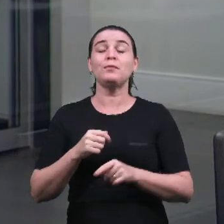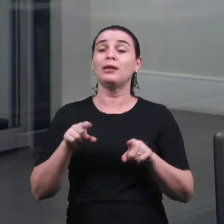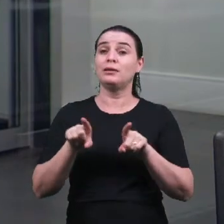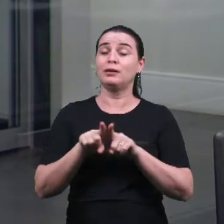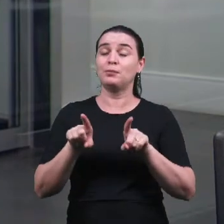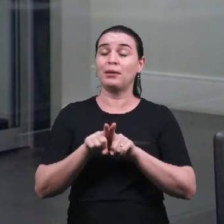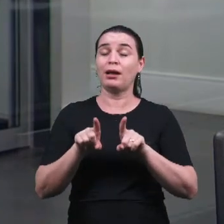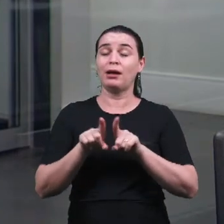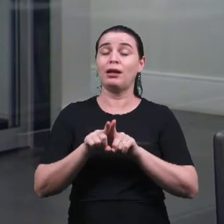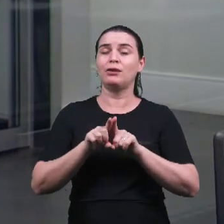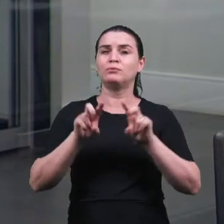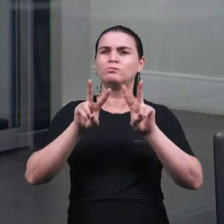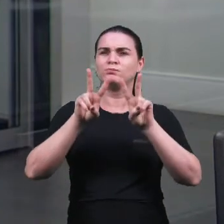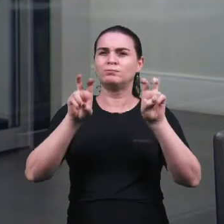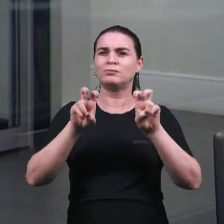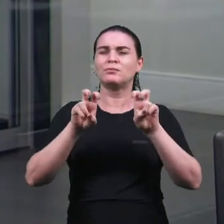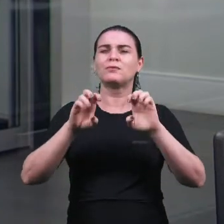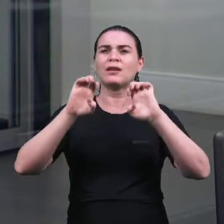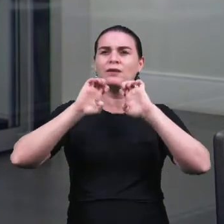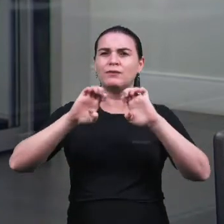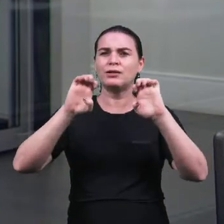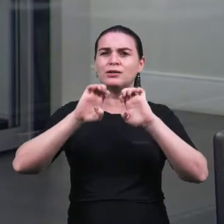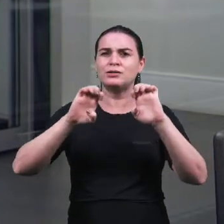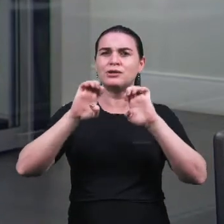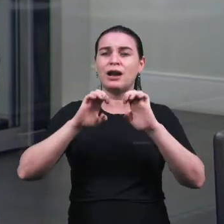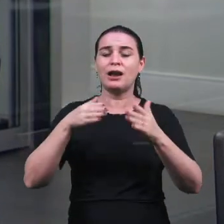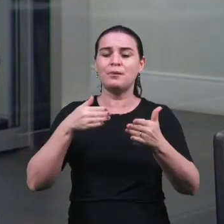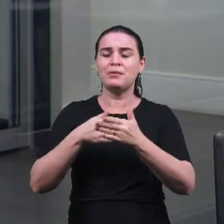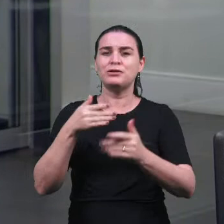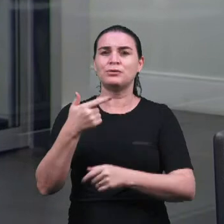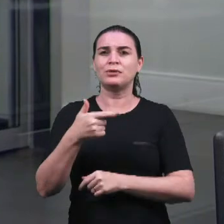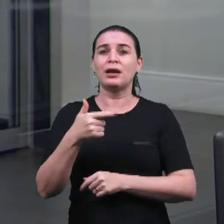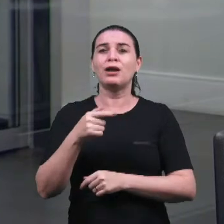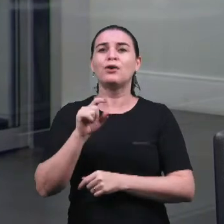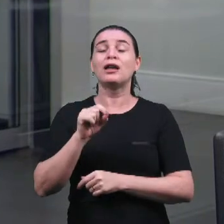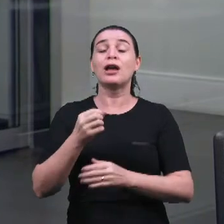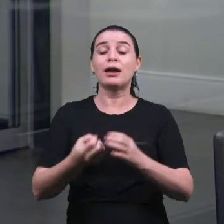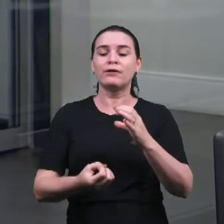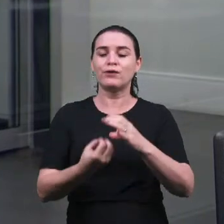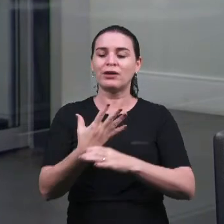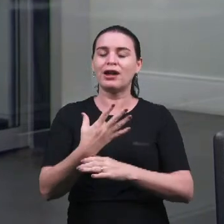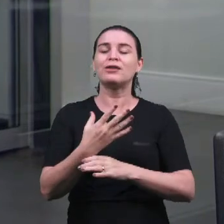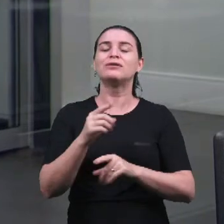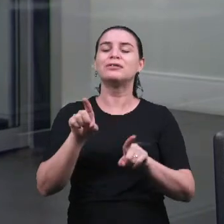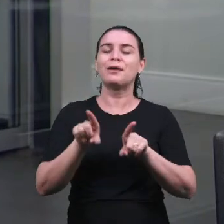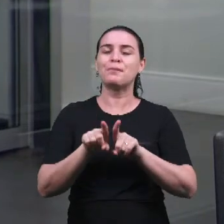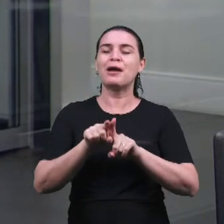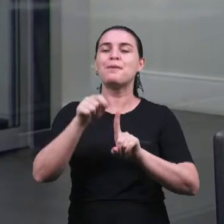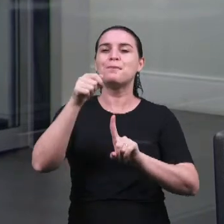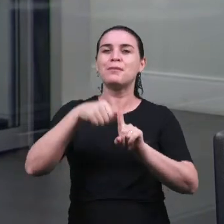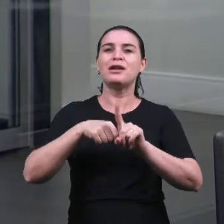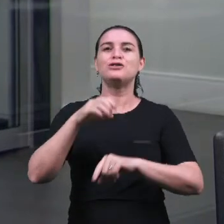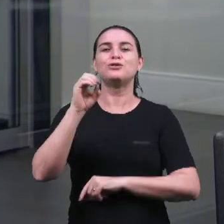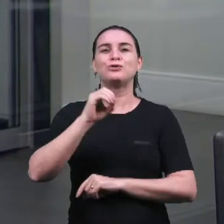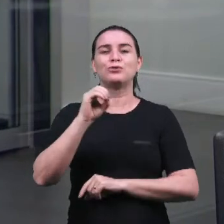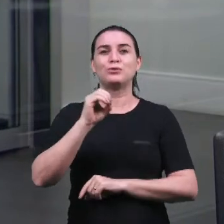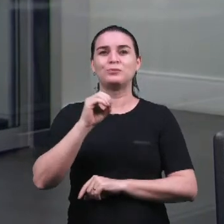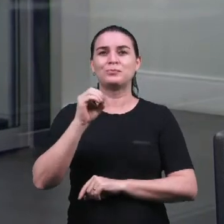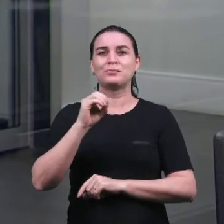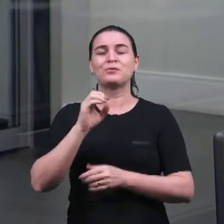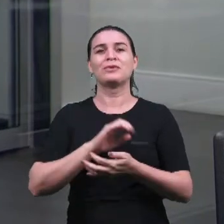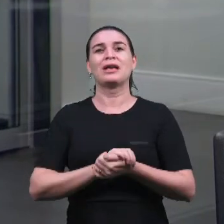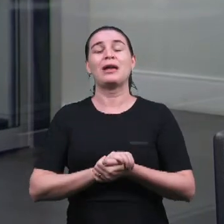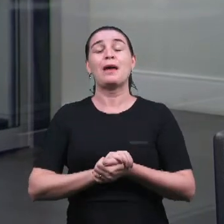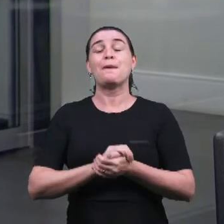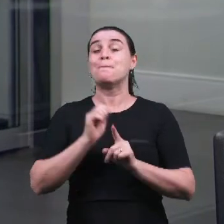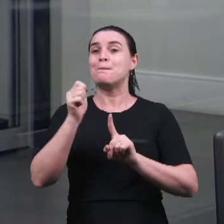Fronteiras, ele surgiu justamente no mês de outubro. E o mês de outubro sempre é um mês em que o Senhor sempre dá um